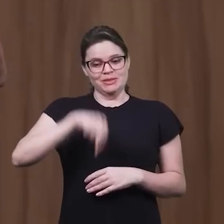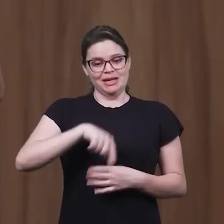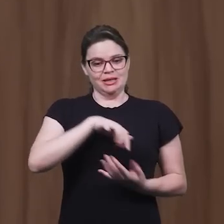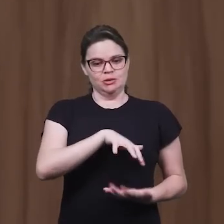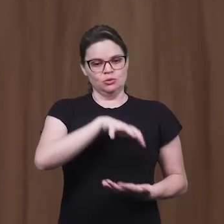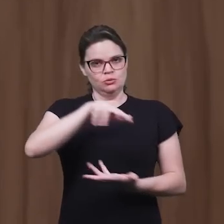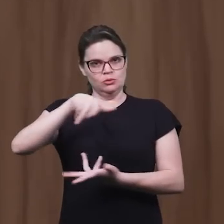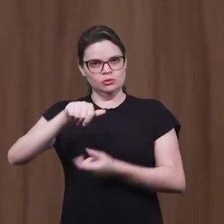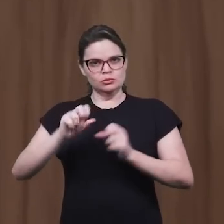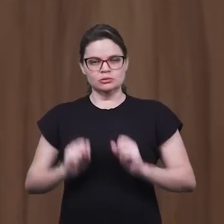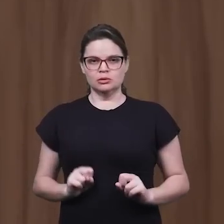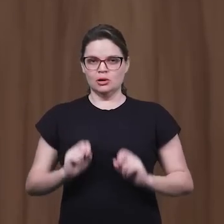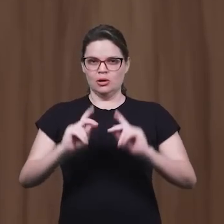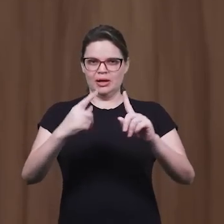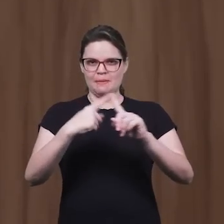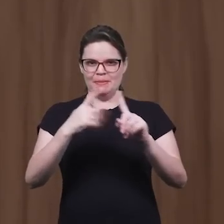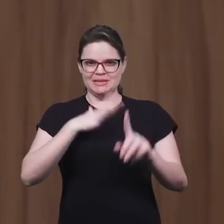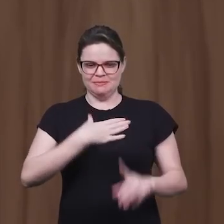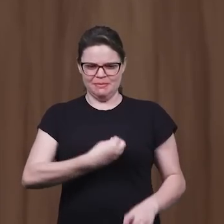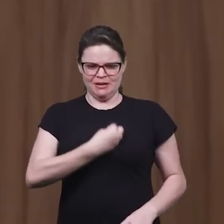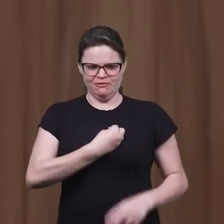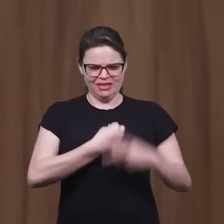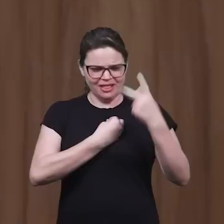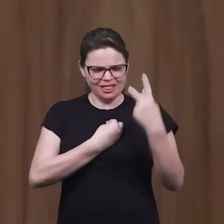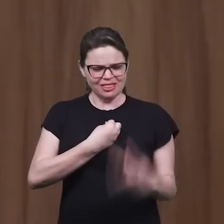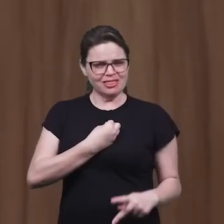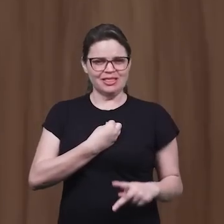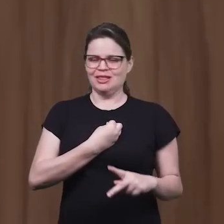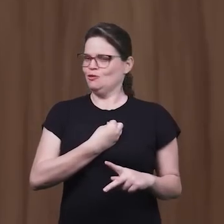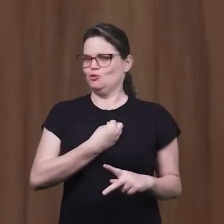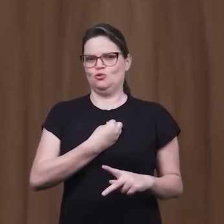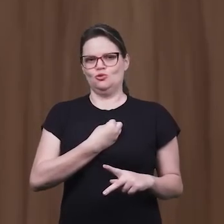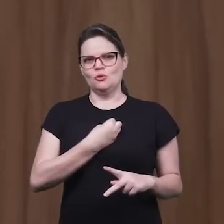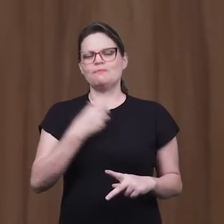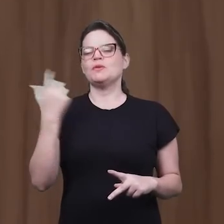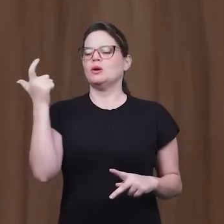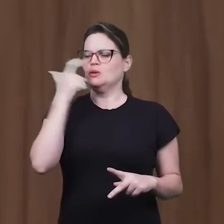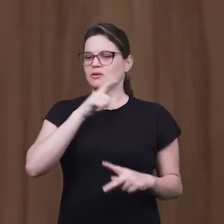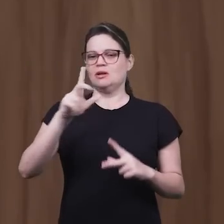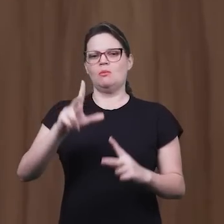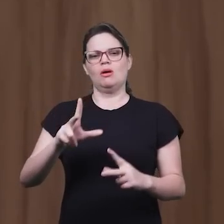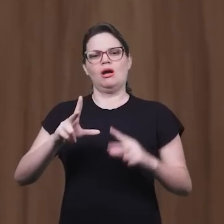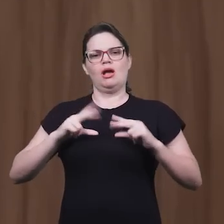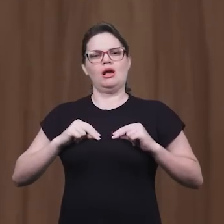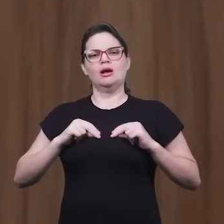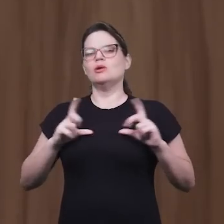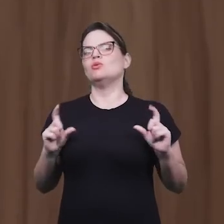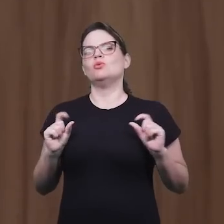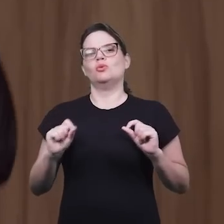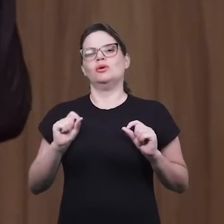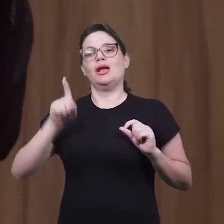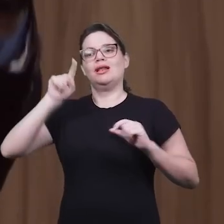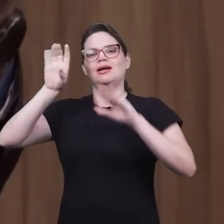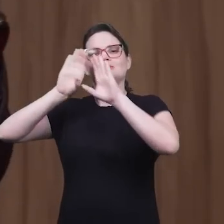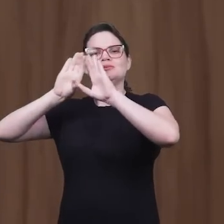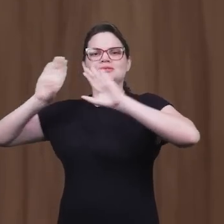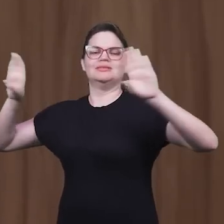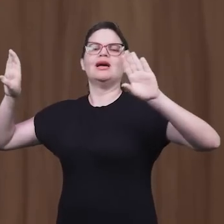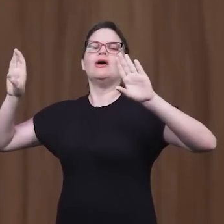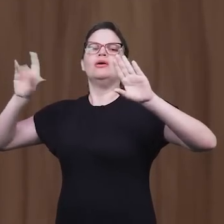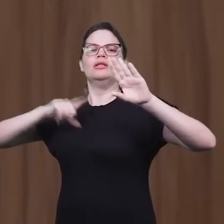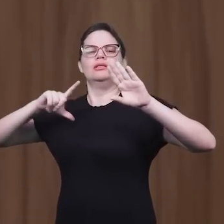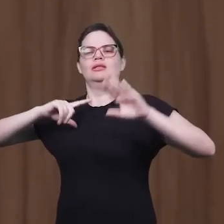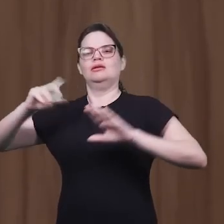ele. Nós recebemos uma herança eterna e nós vamos lutar por ela, ser fiel até a morte.